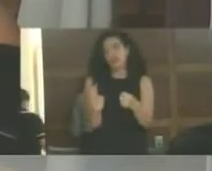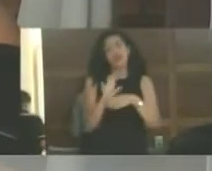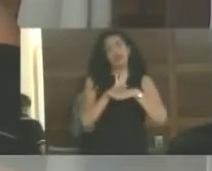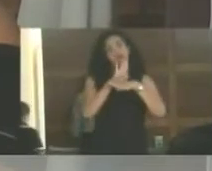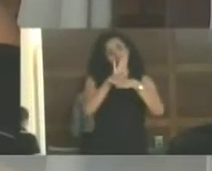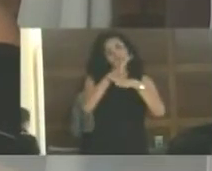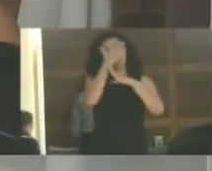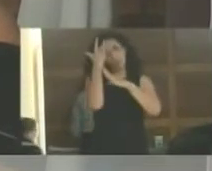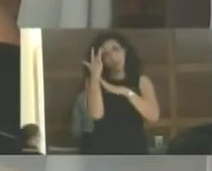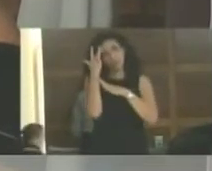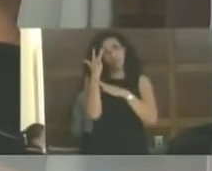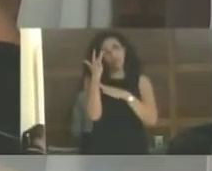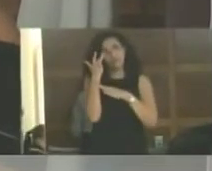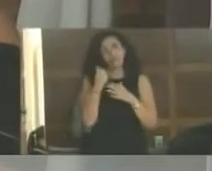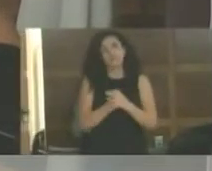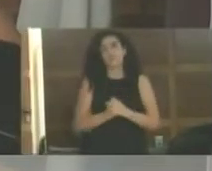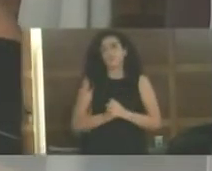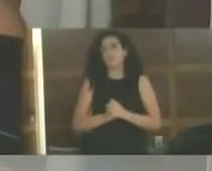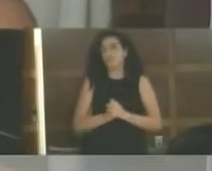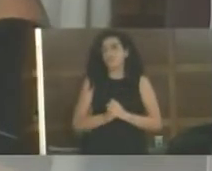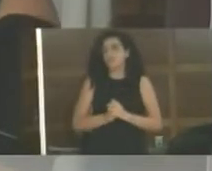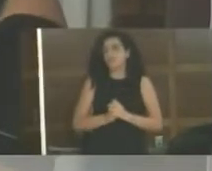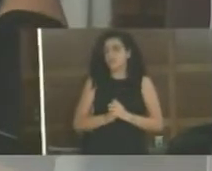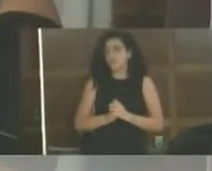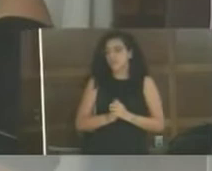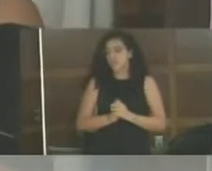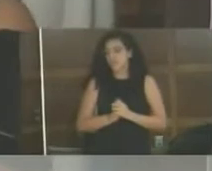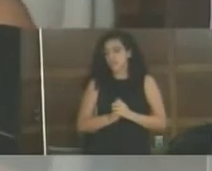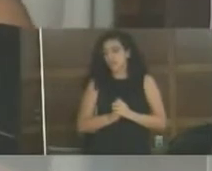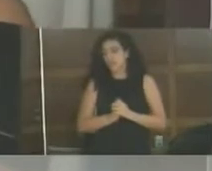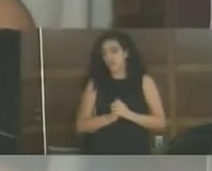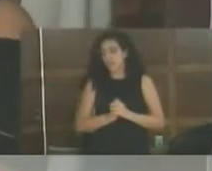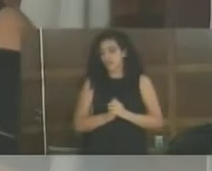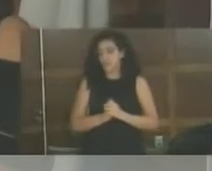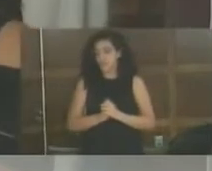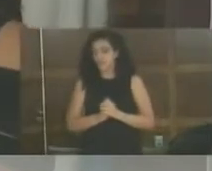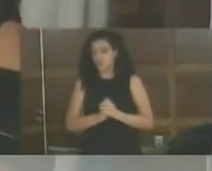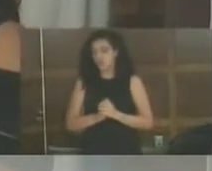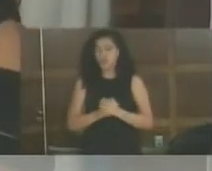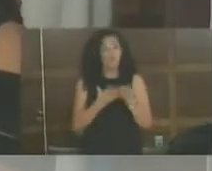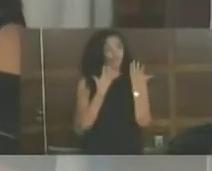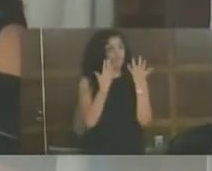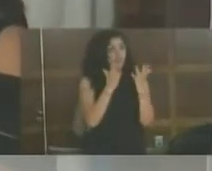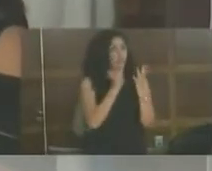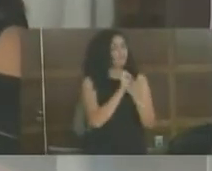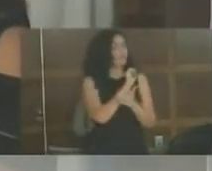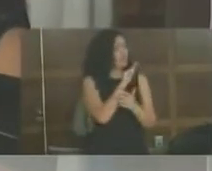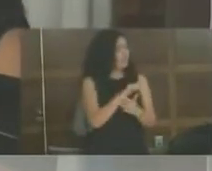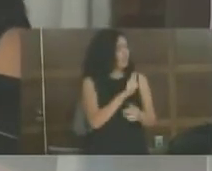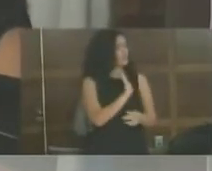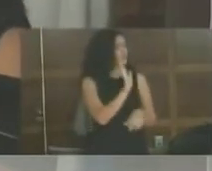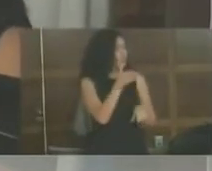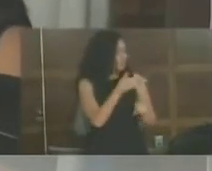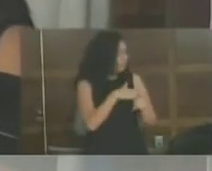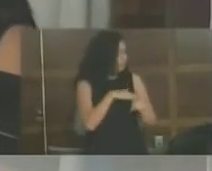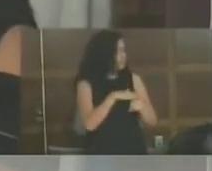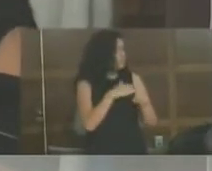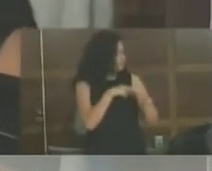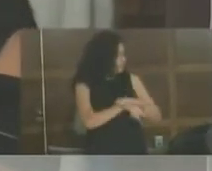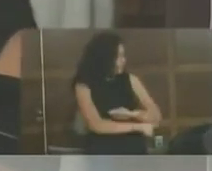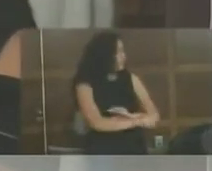as pessoas a sair desse momento tão difícil da vida delas. Tá? Então, parabéns, tá, Zé? A gente conversou ali embaixo, né, Zé?